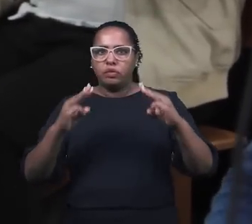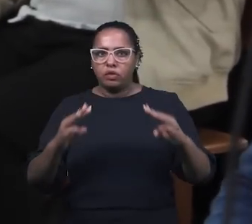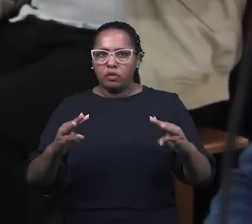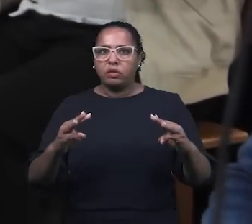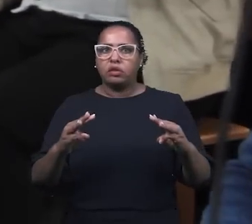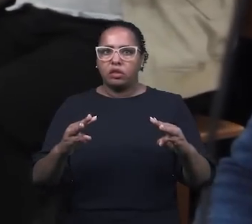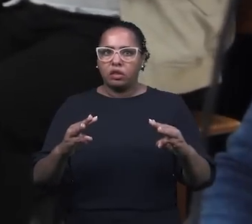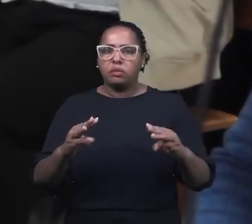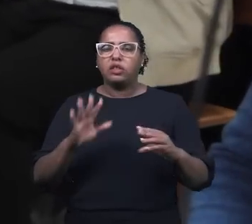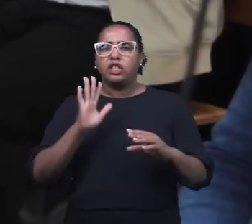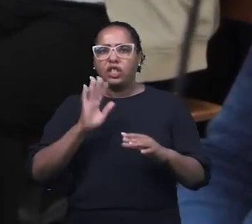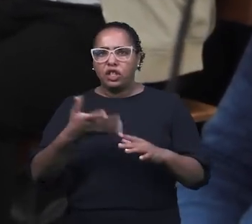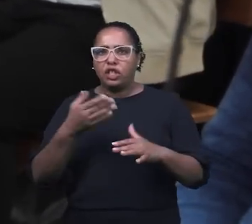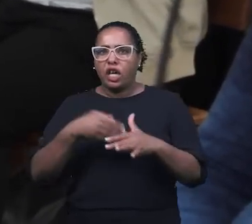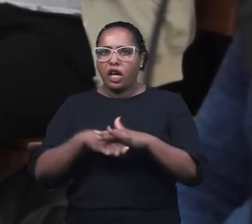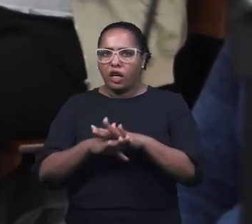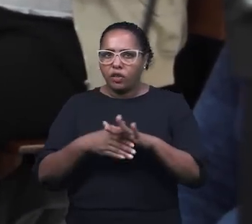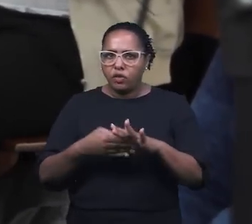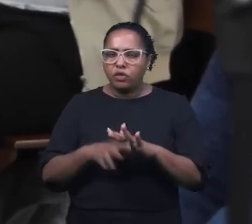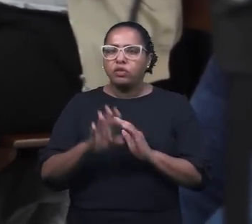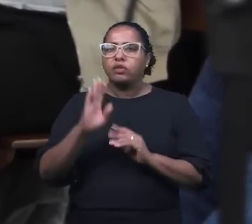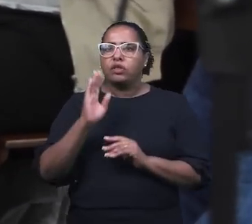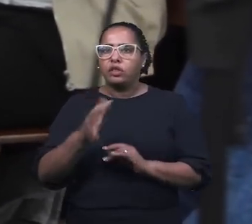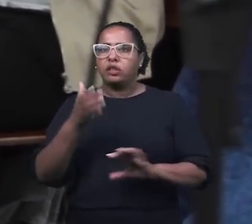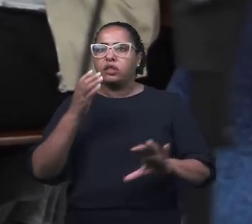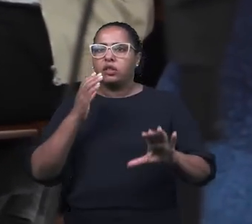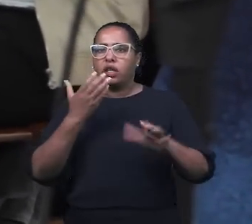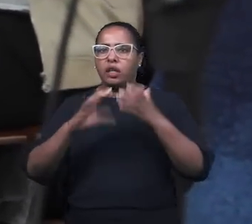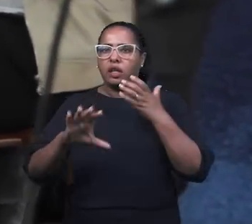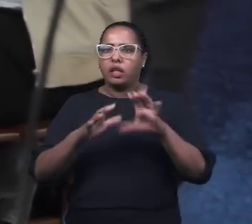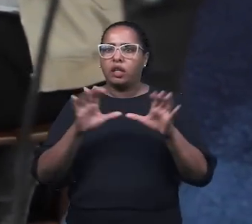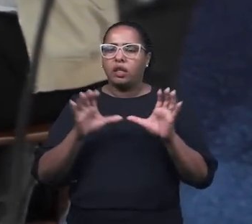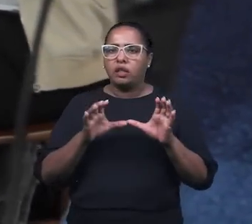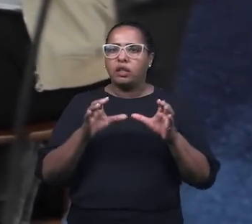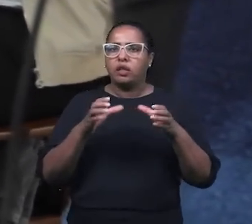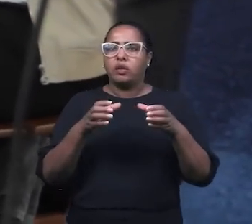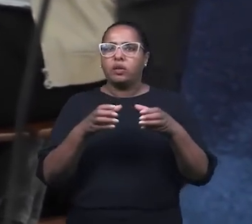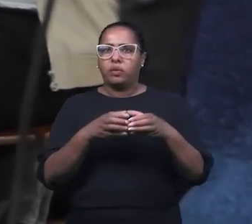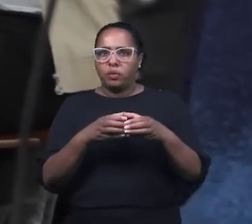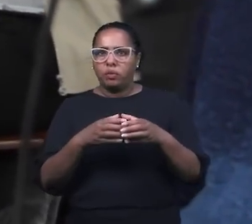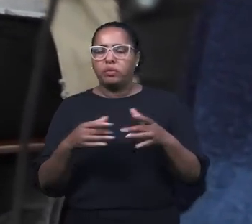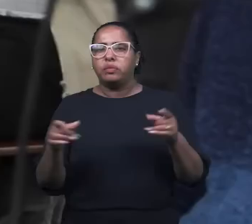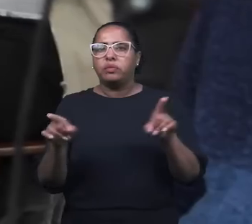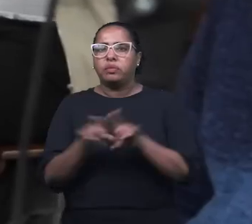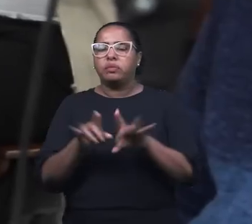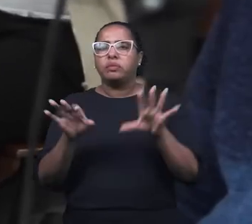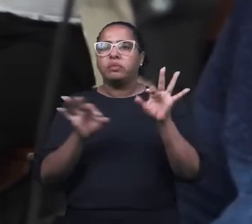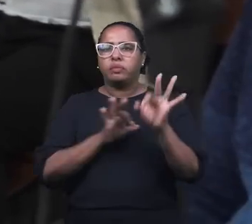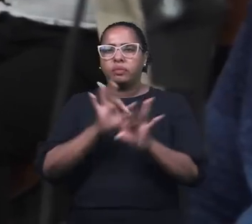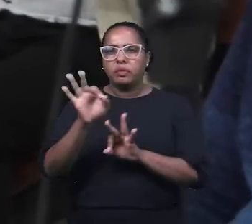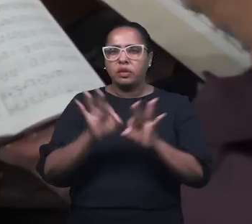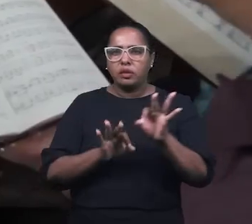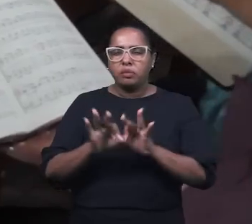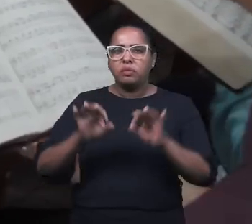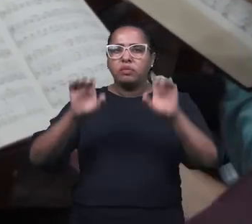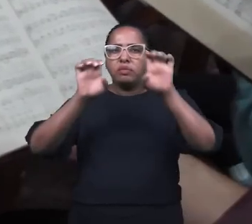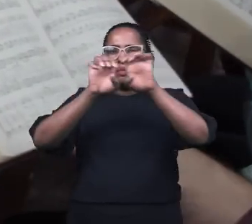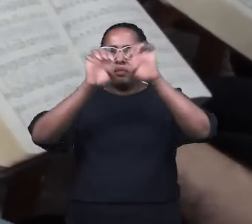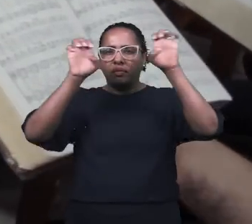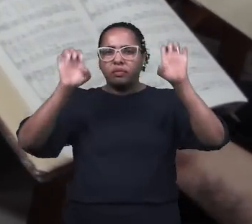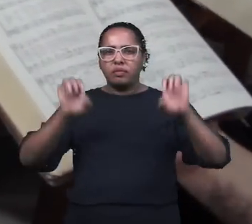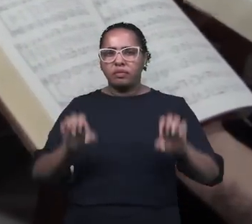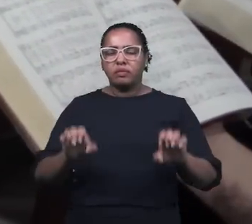grupos que já estão acostumados, né, em cantar em grupo. E nós montamos uma